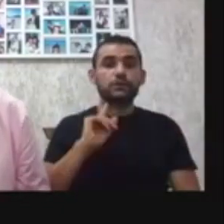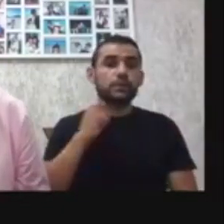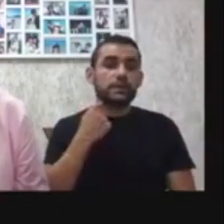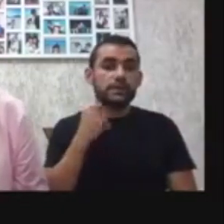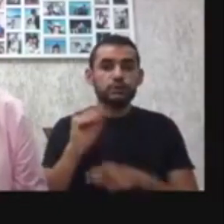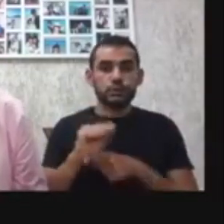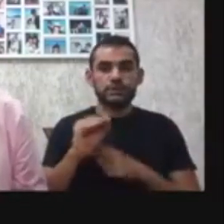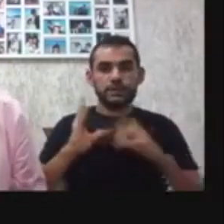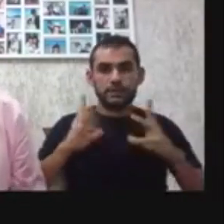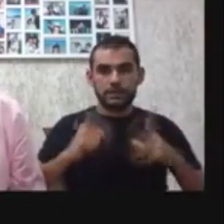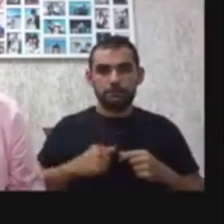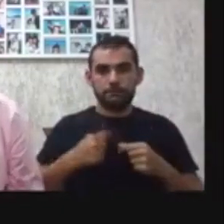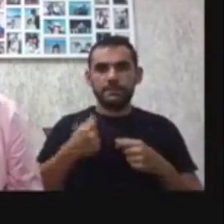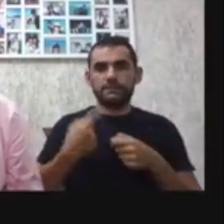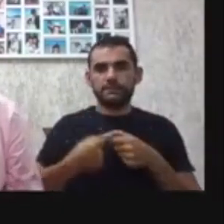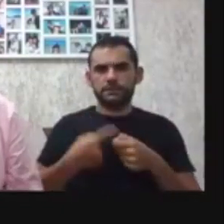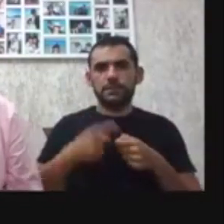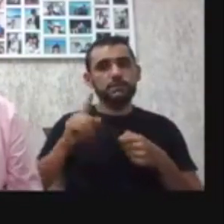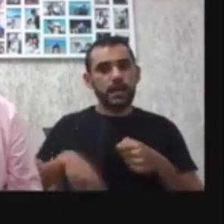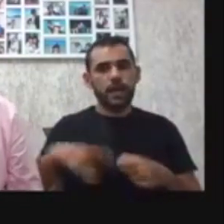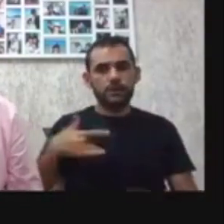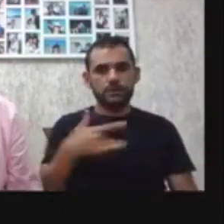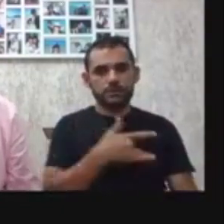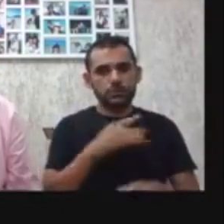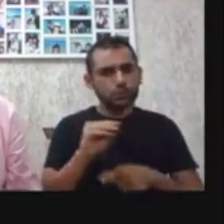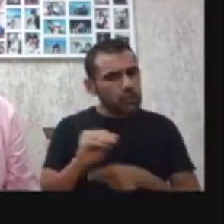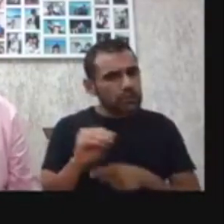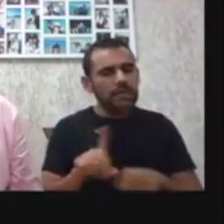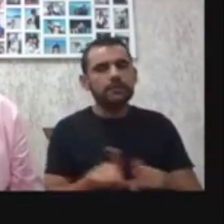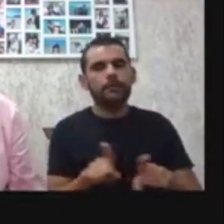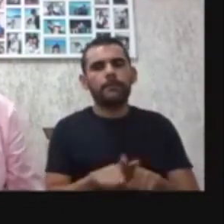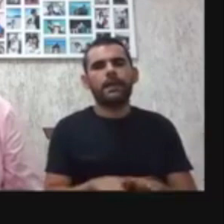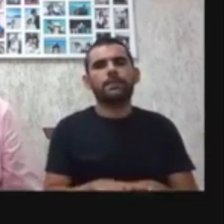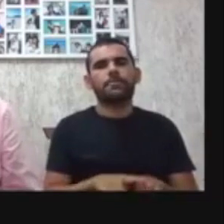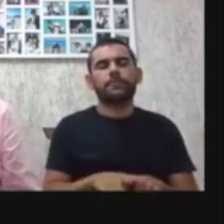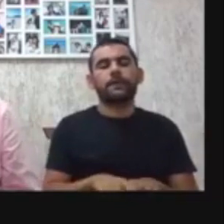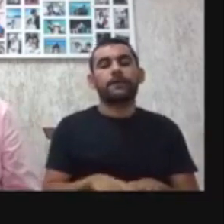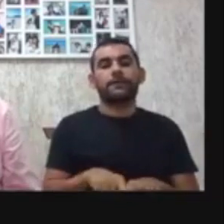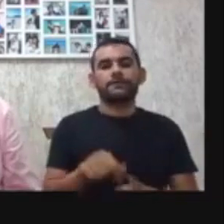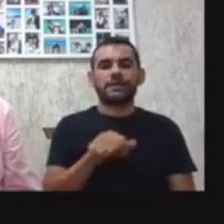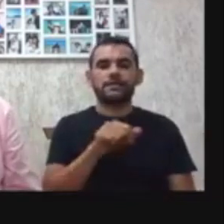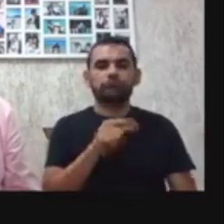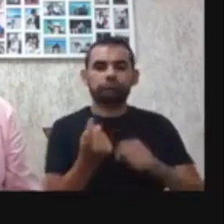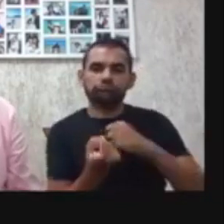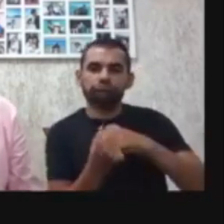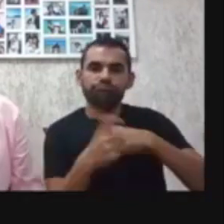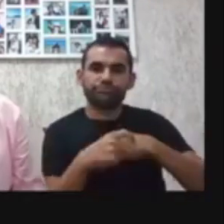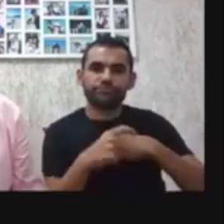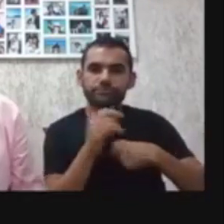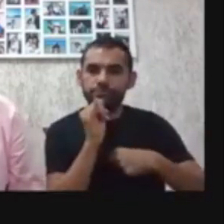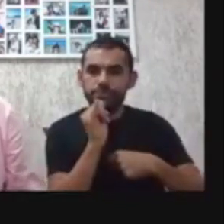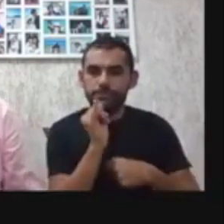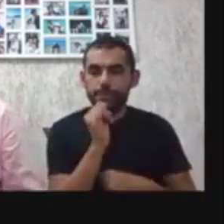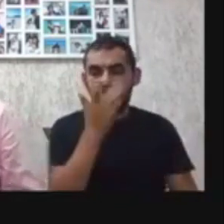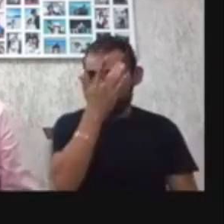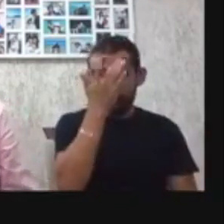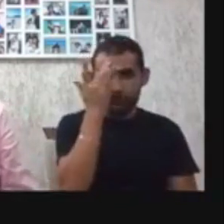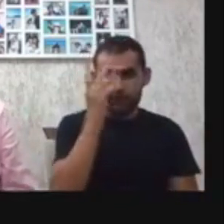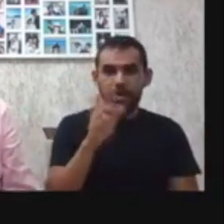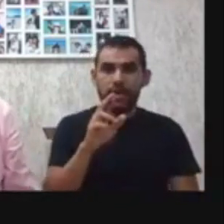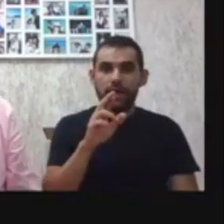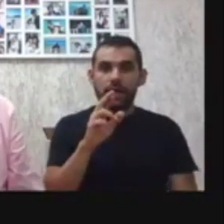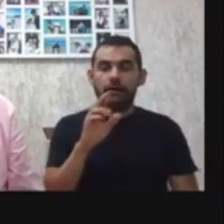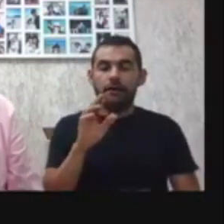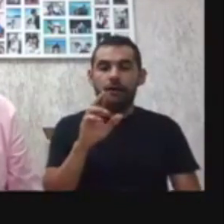da limpeza urbana, é cuidar da saúde, né? Porque atrai insetos, né? A gente vê aí pessoas falando de